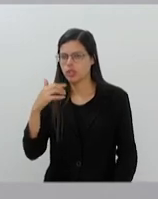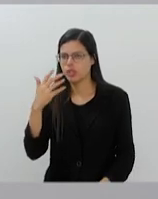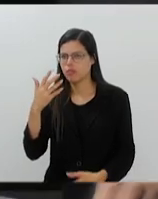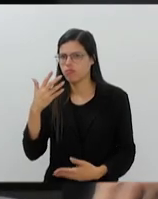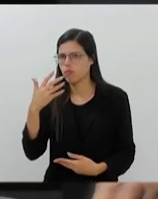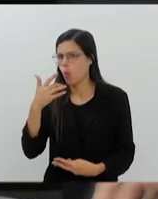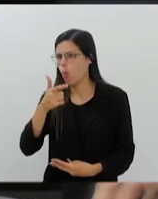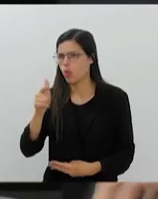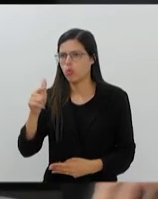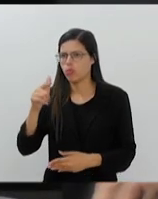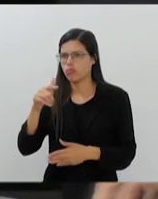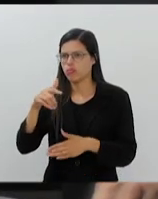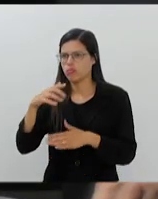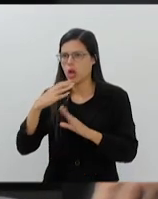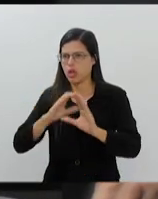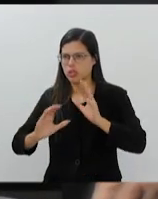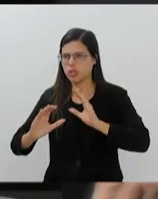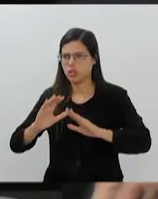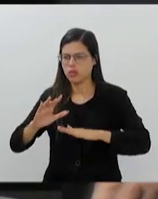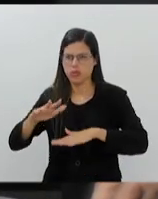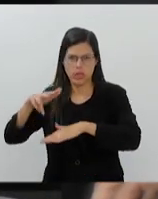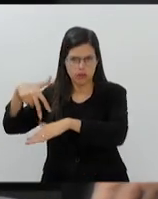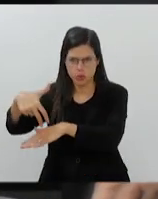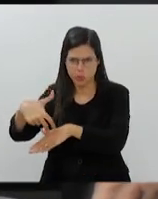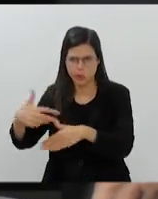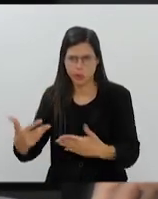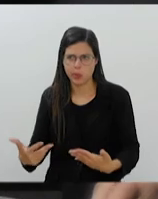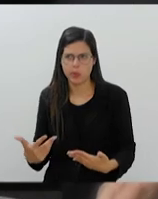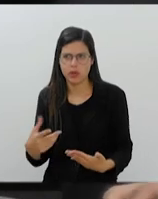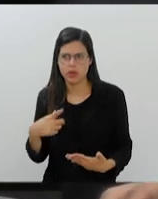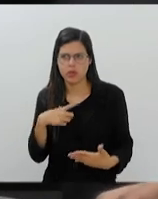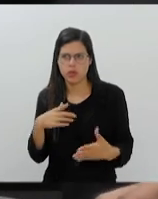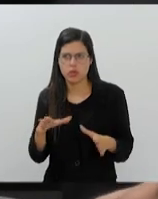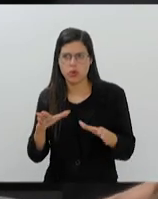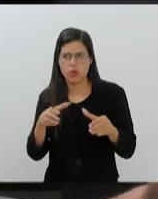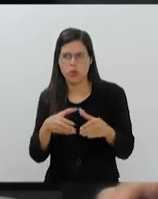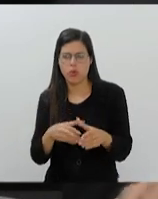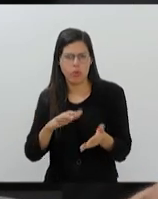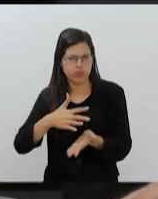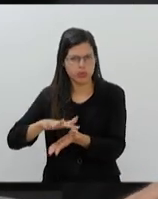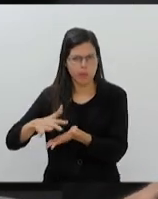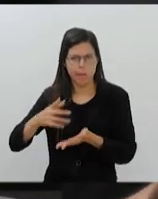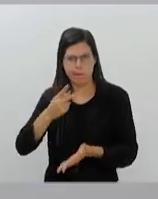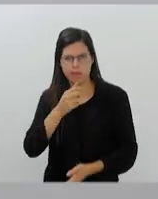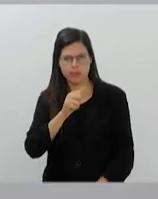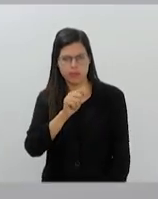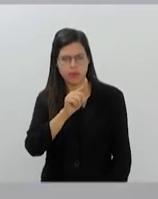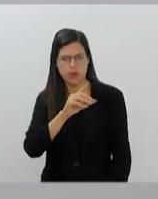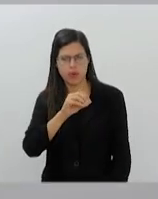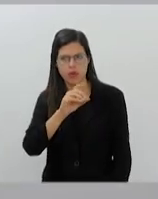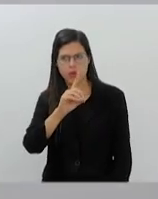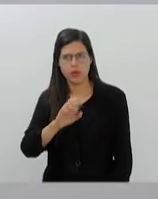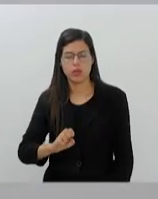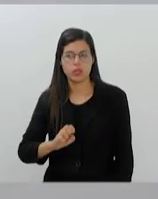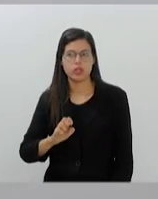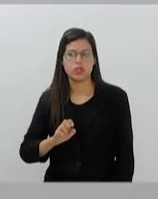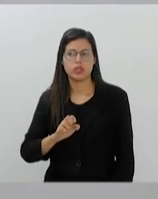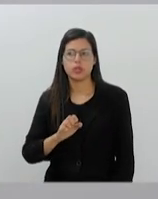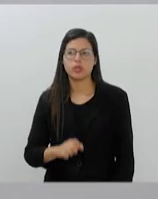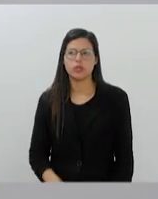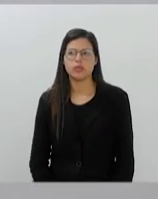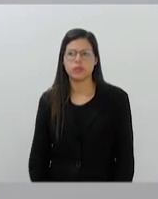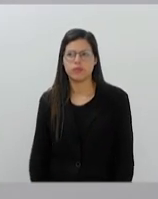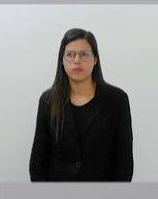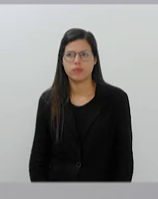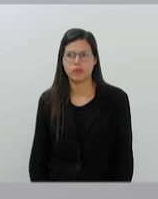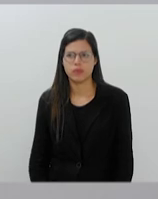tava cantando um grupo um grupo de pagode eu não me lembro aí ela tava lá